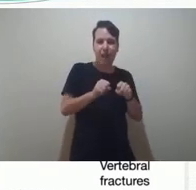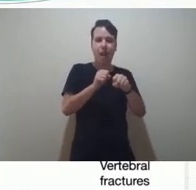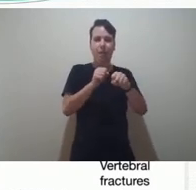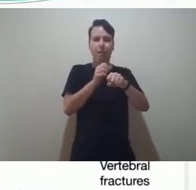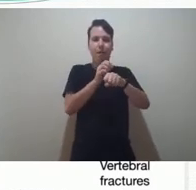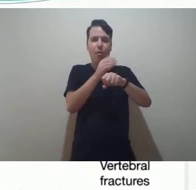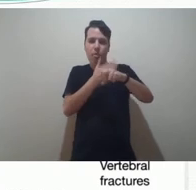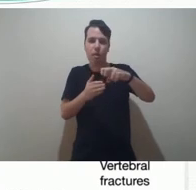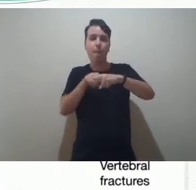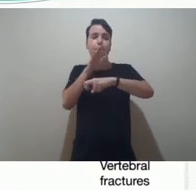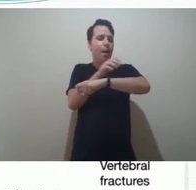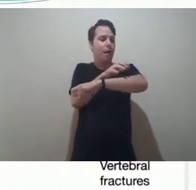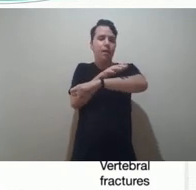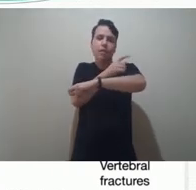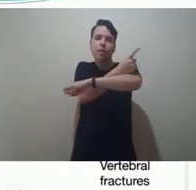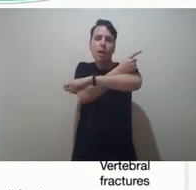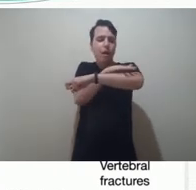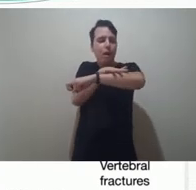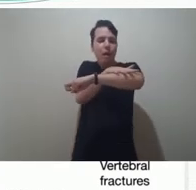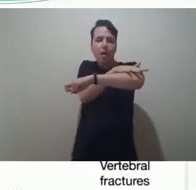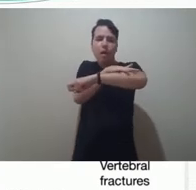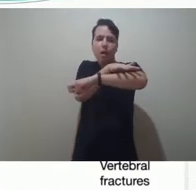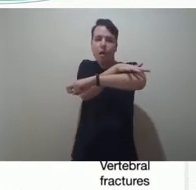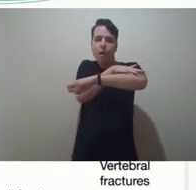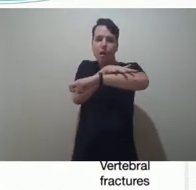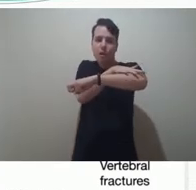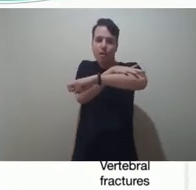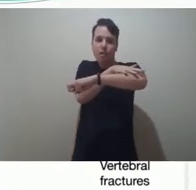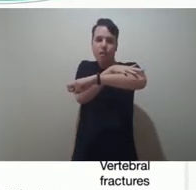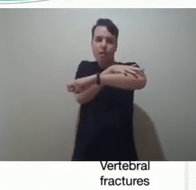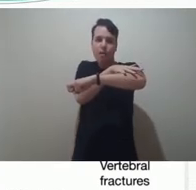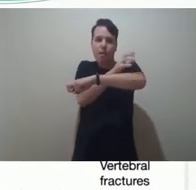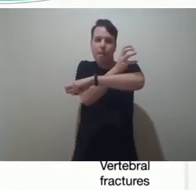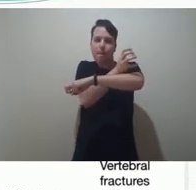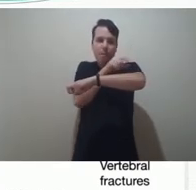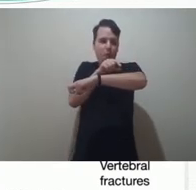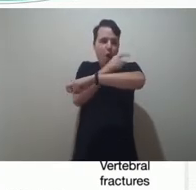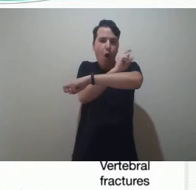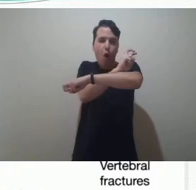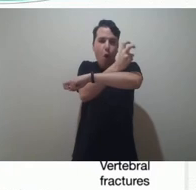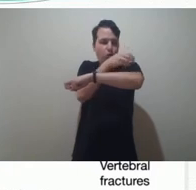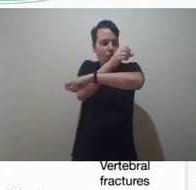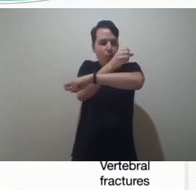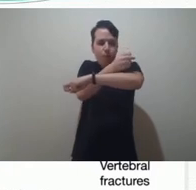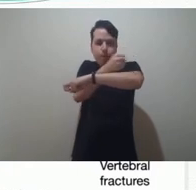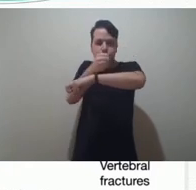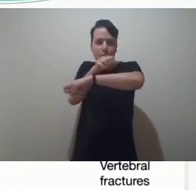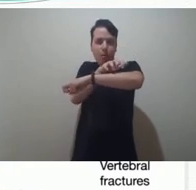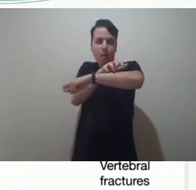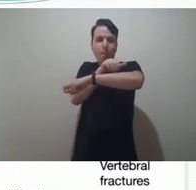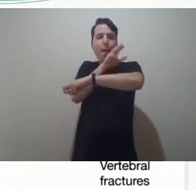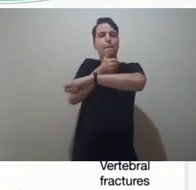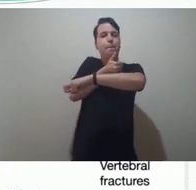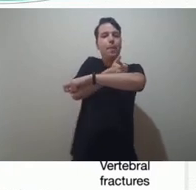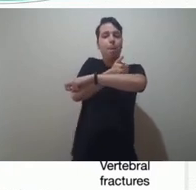as lesões são mais caudais, né, como luxação sacroiliaca e fraturas pélvicas e